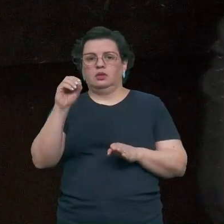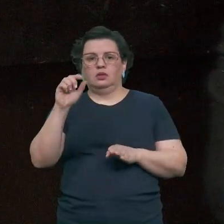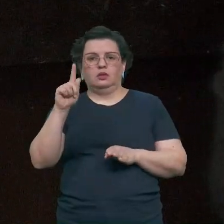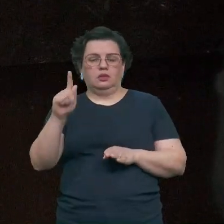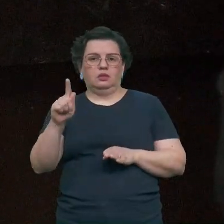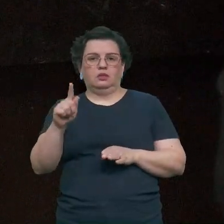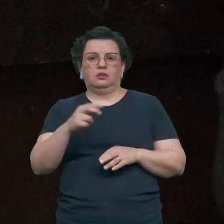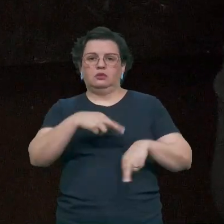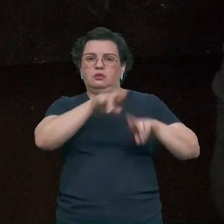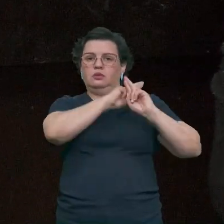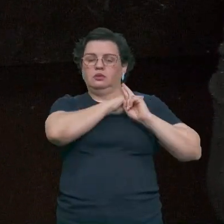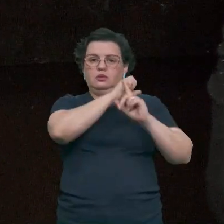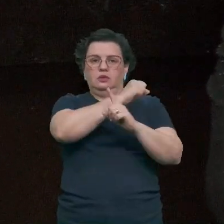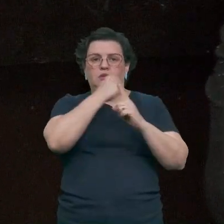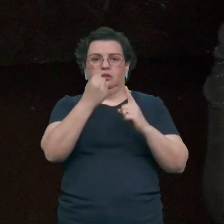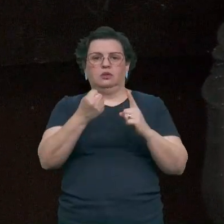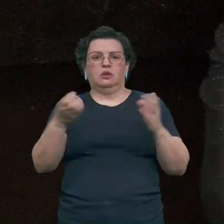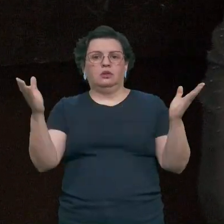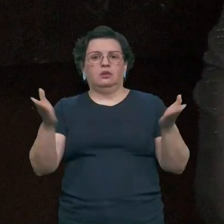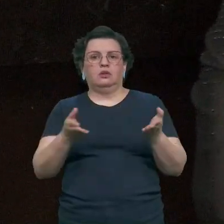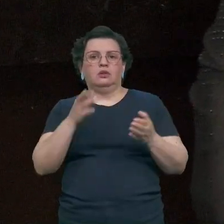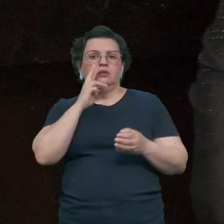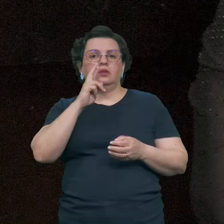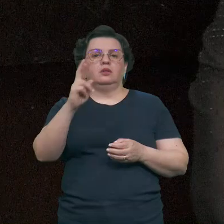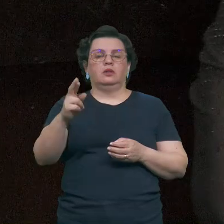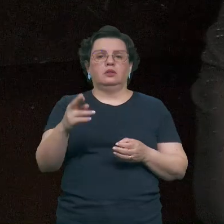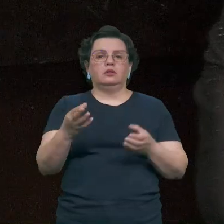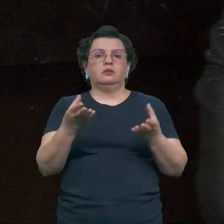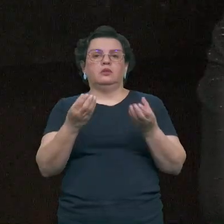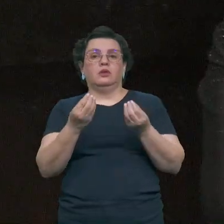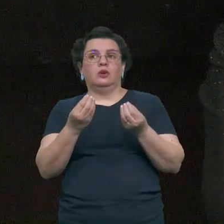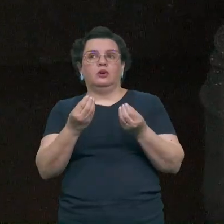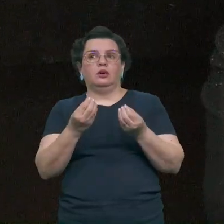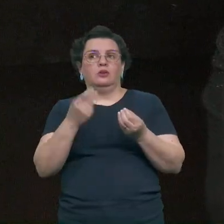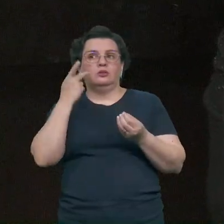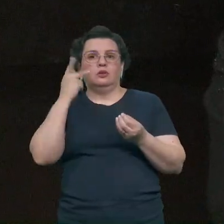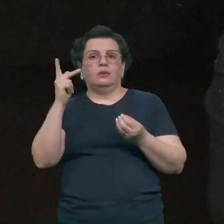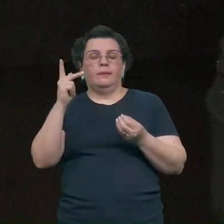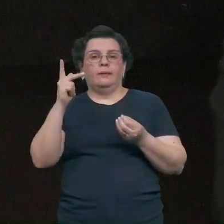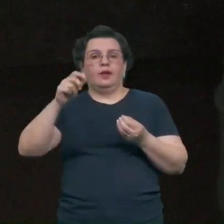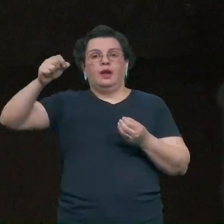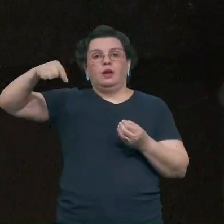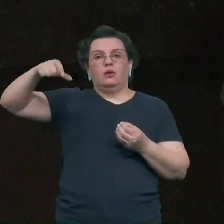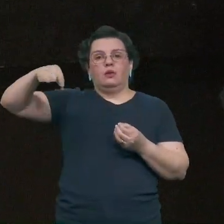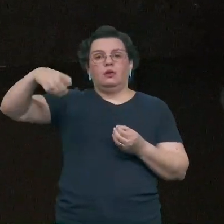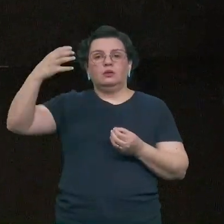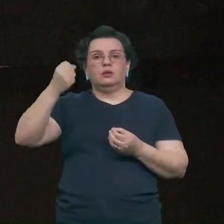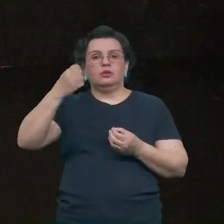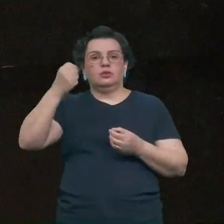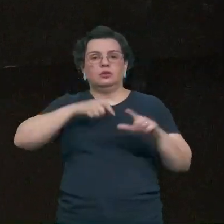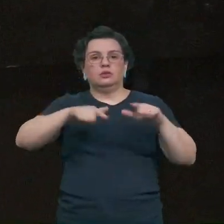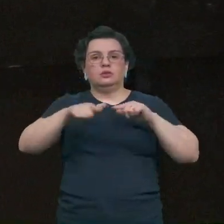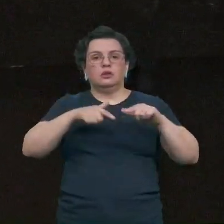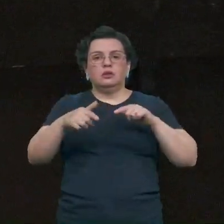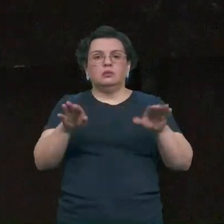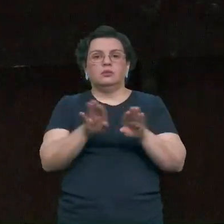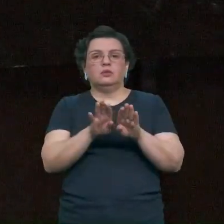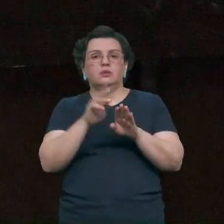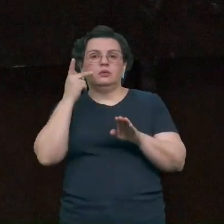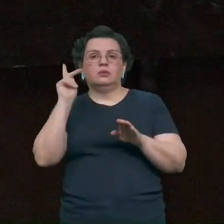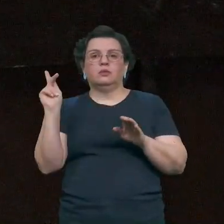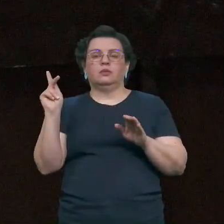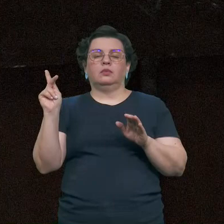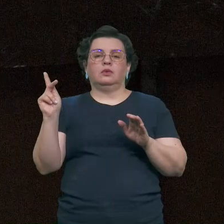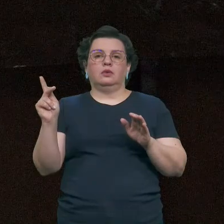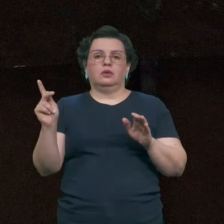social. Atualmente, ela responde pela assessoria de comunicação da maternidade Gota de Leite. Trabalha ainda para o Grupo